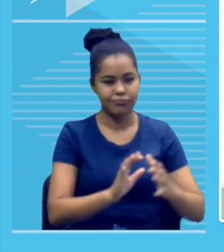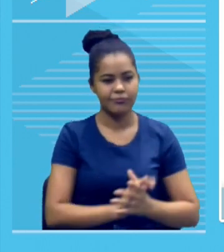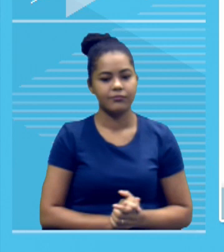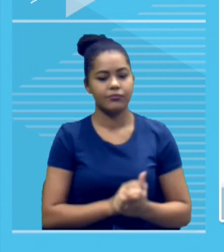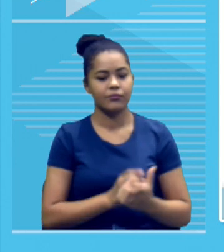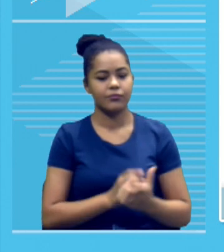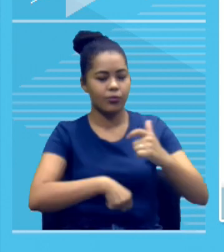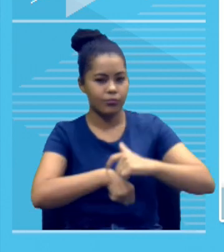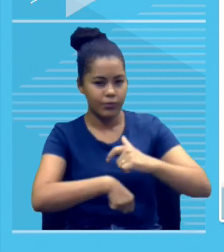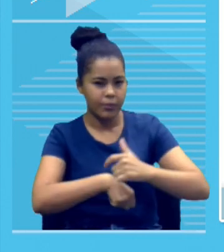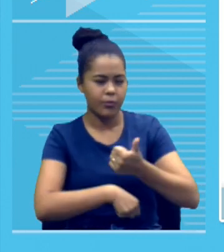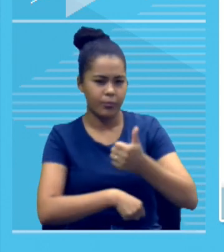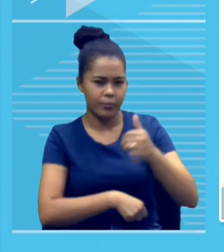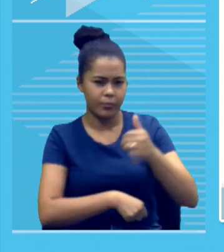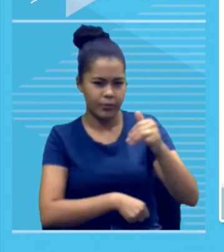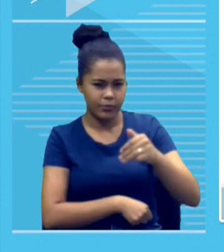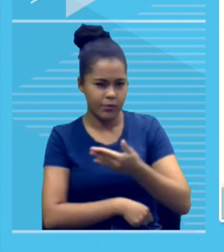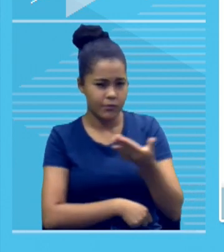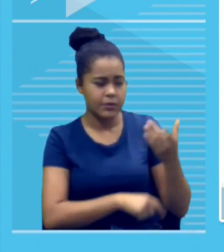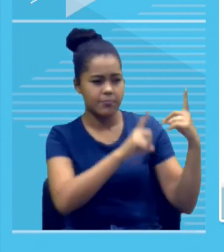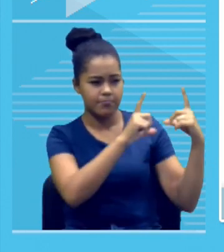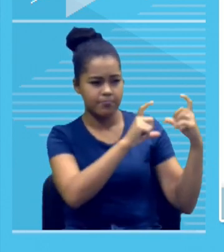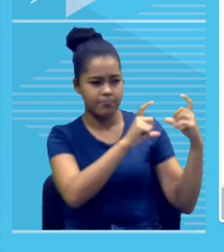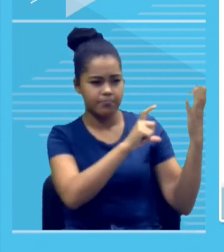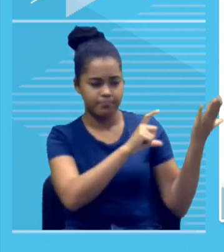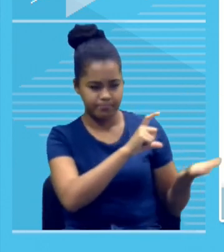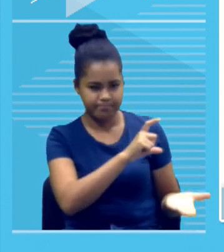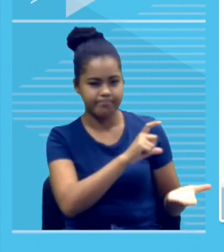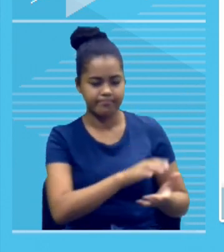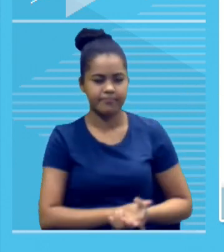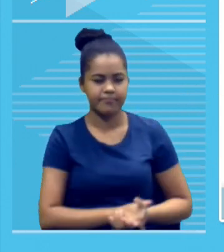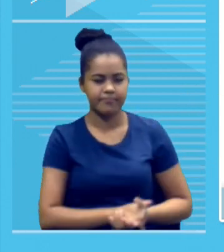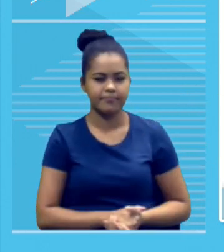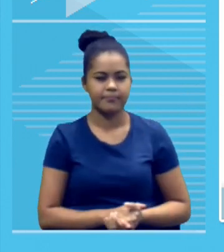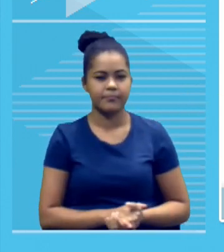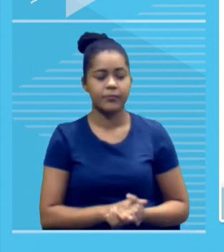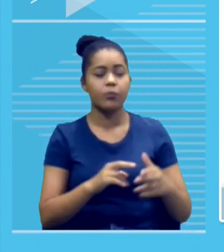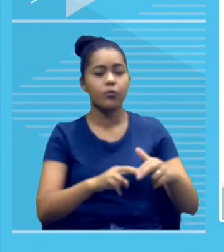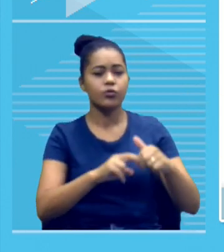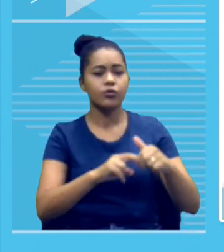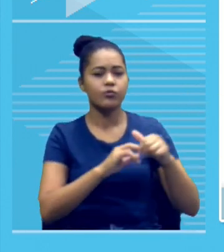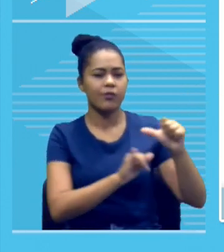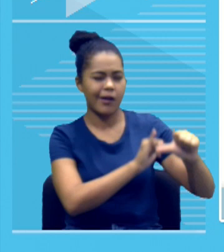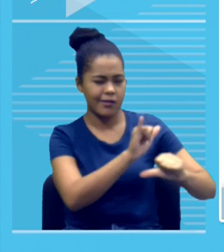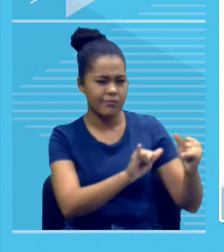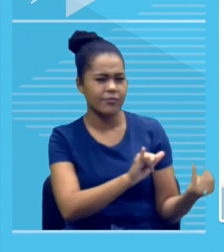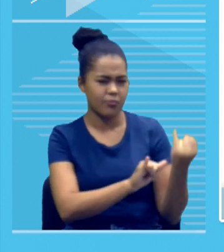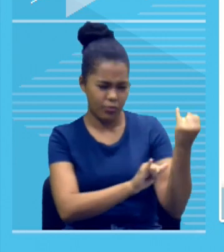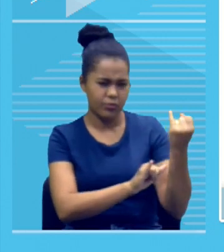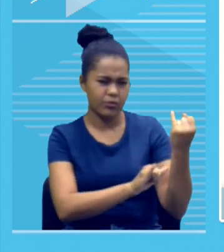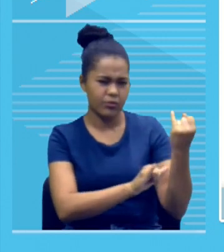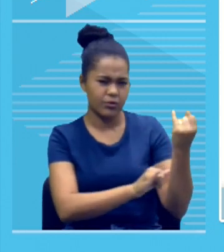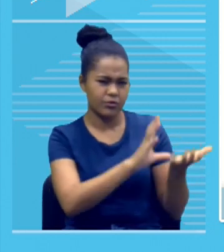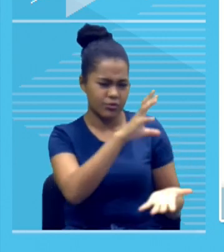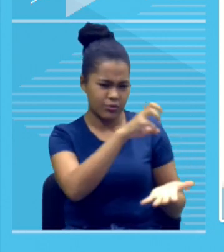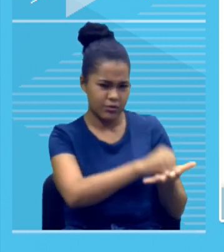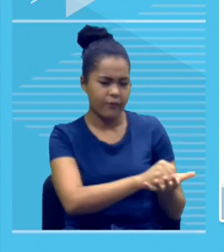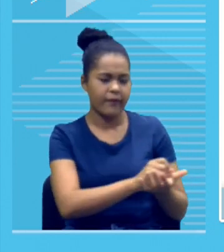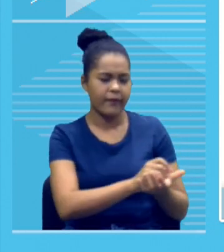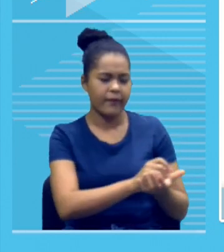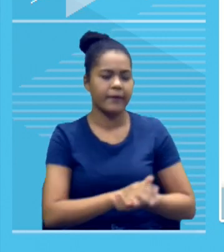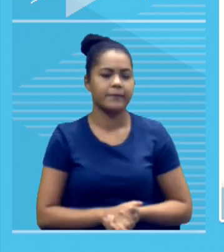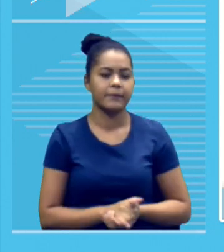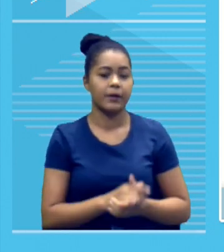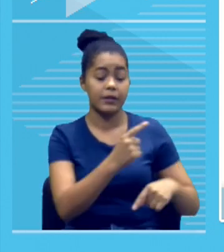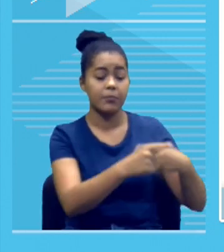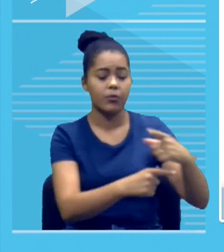colocar um minutinho para você fazer um print aí, tá? Um minuto, porque aí é uma reação importante. Aí nós vamos agora entrar na reação